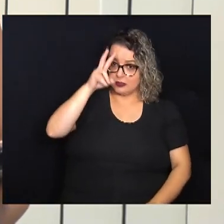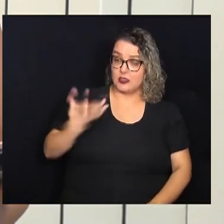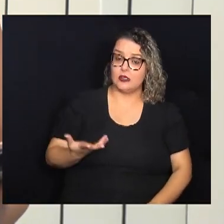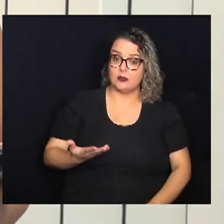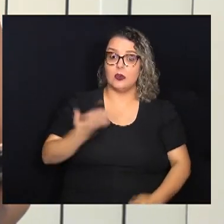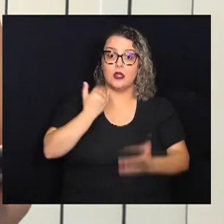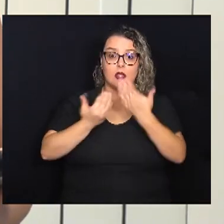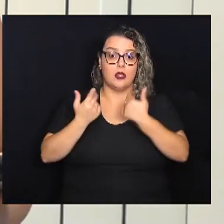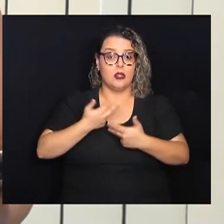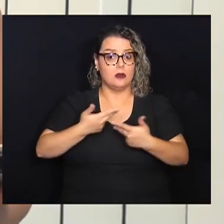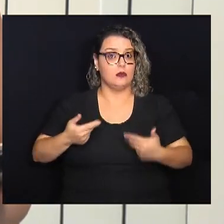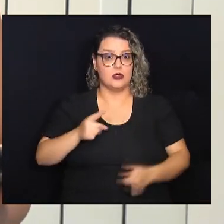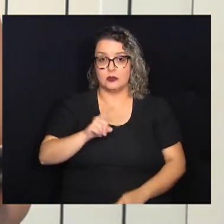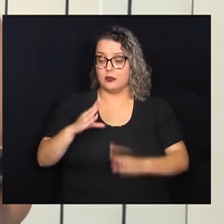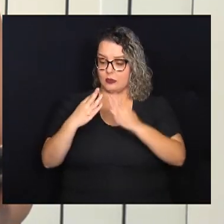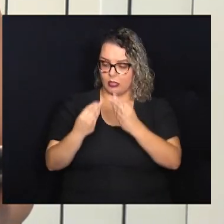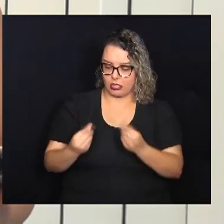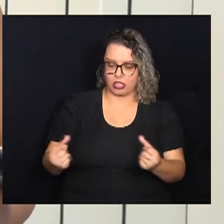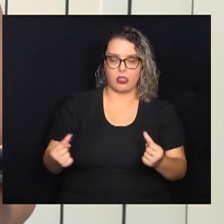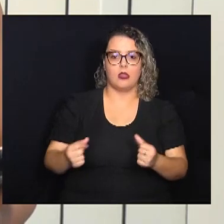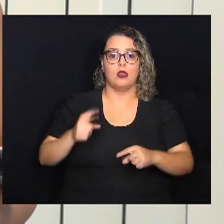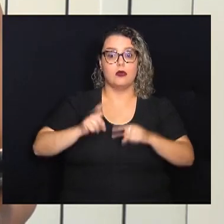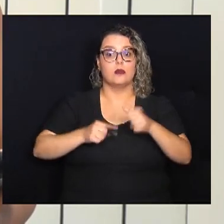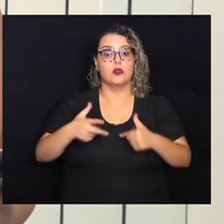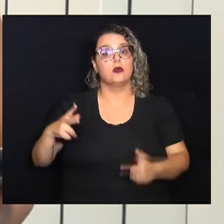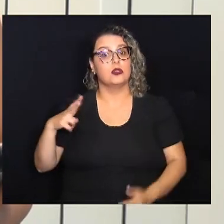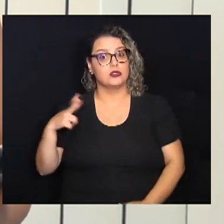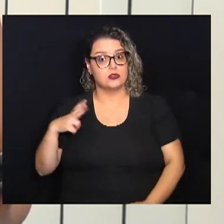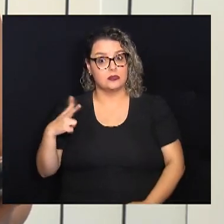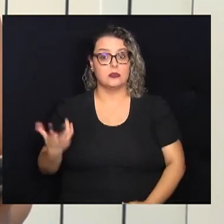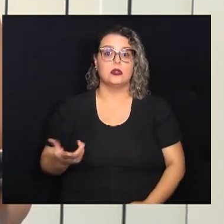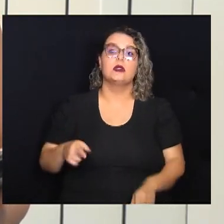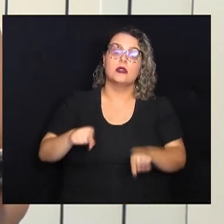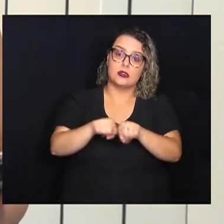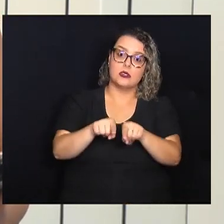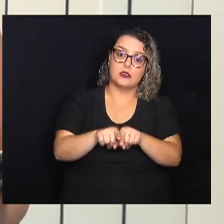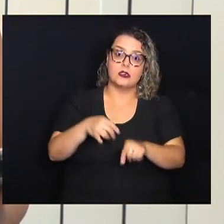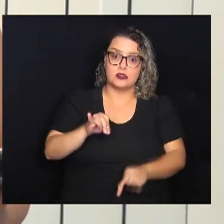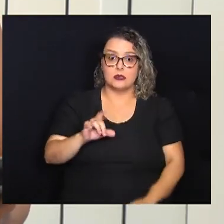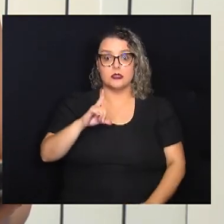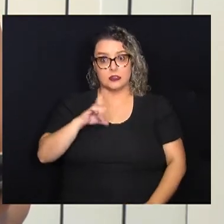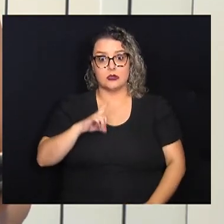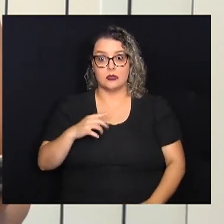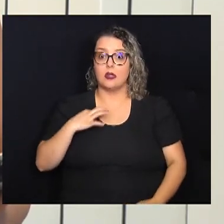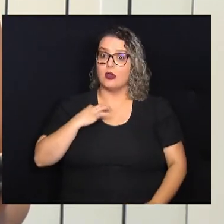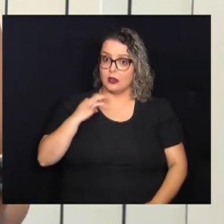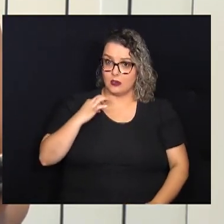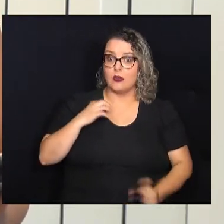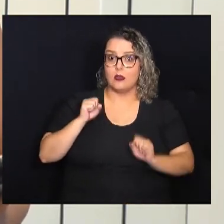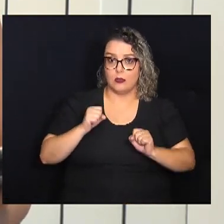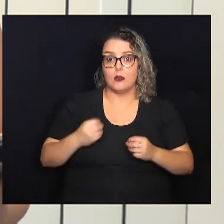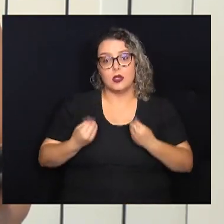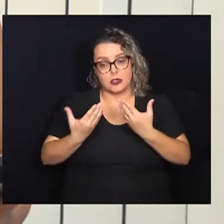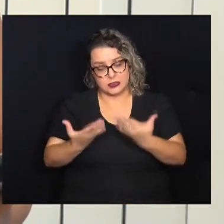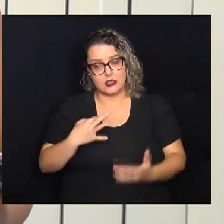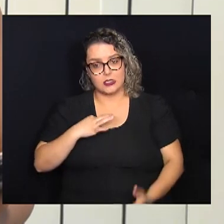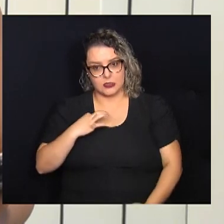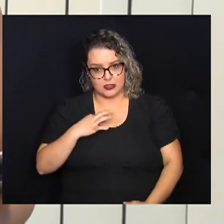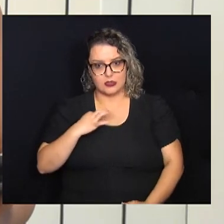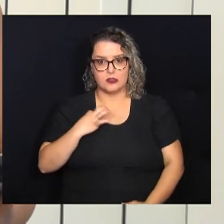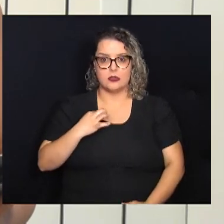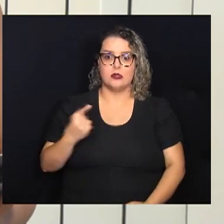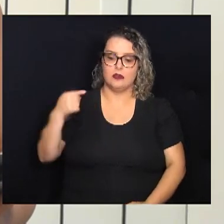alimentos não perecíveis, produtos de higiene pessoal e também, caso você tenha roupas também que possam ser doadas, traga